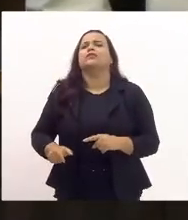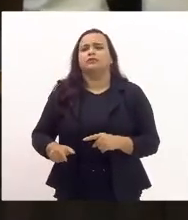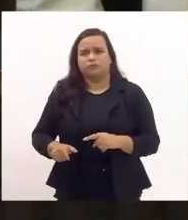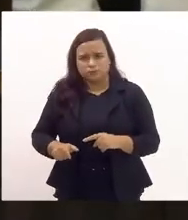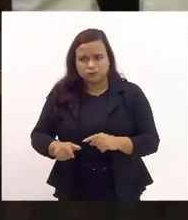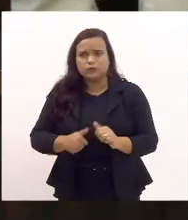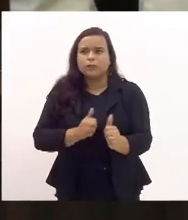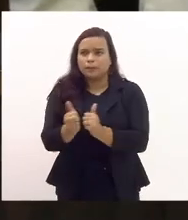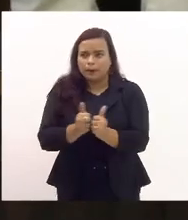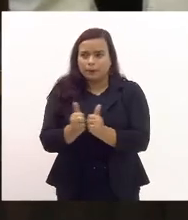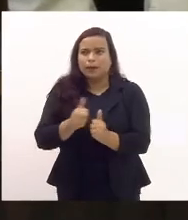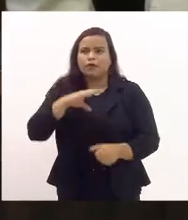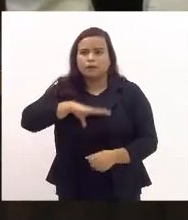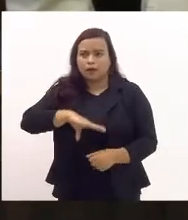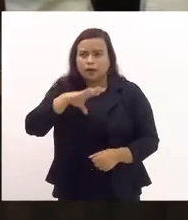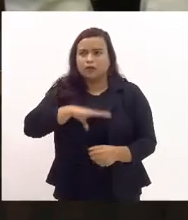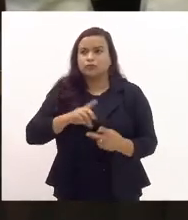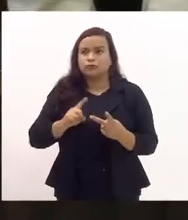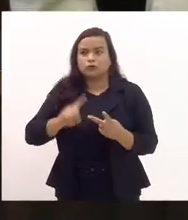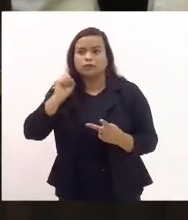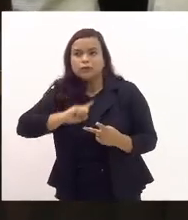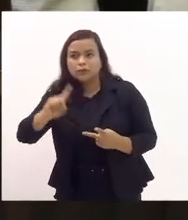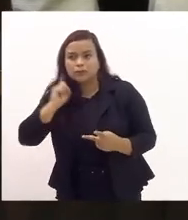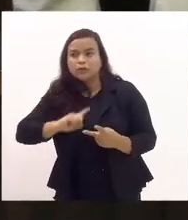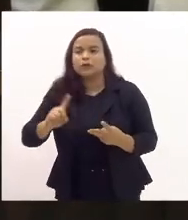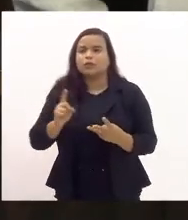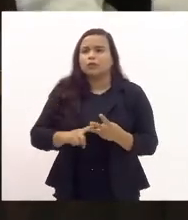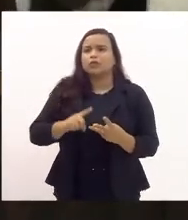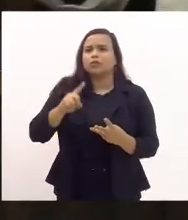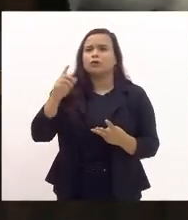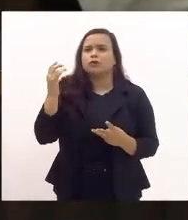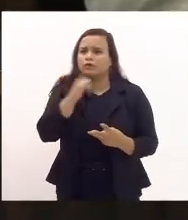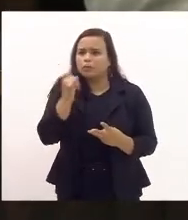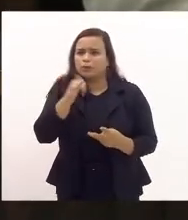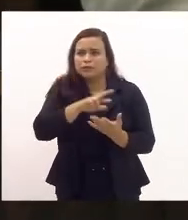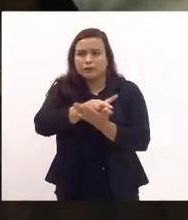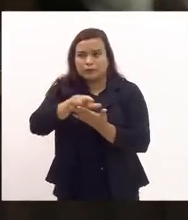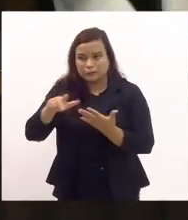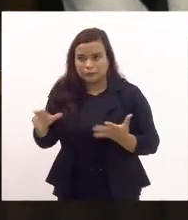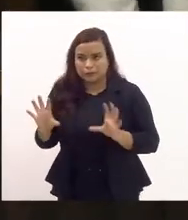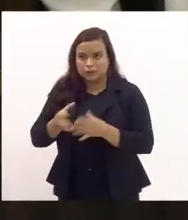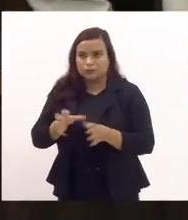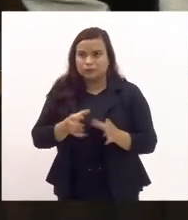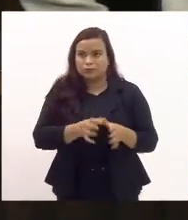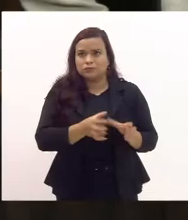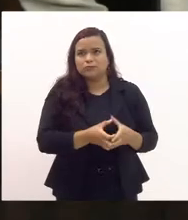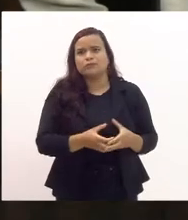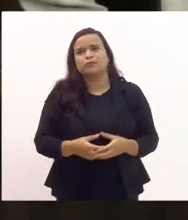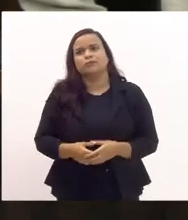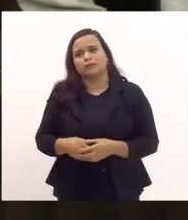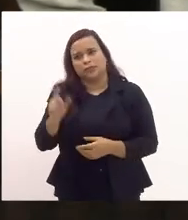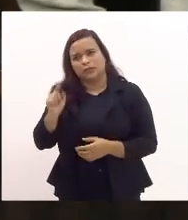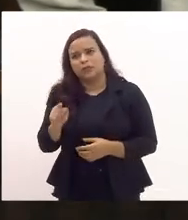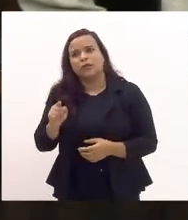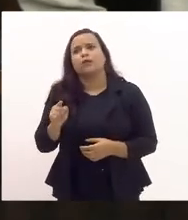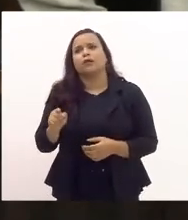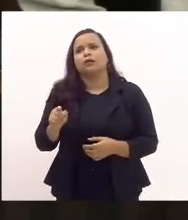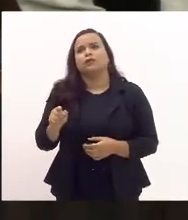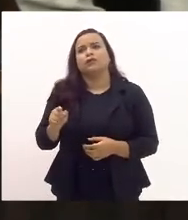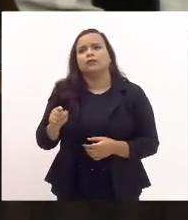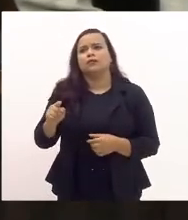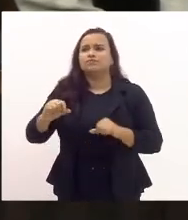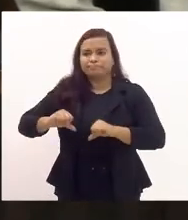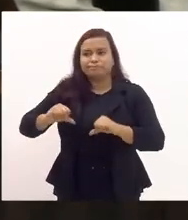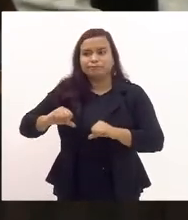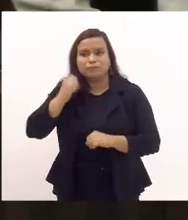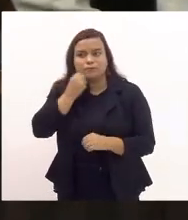do Vasco do Flamengo Fluminense entre outros clubes tá devendo o Gol como Senador mas que fez